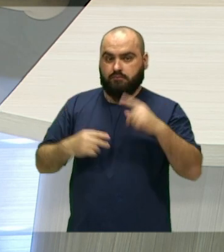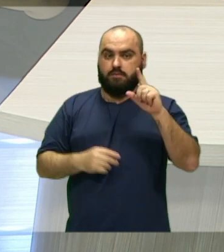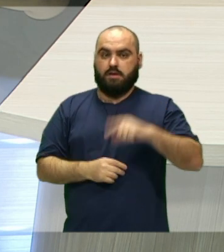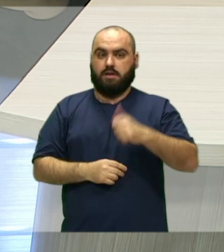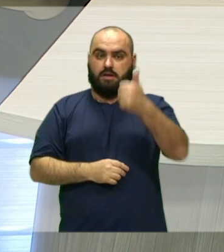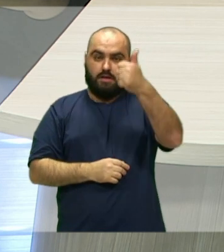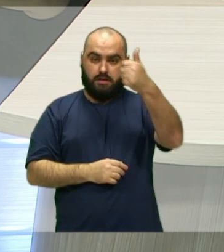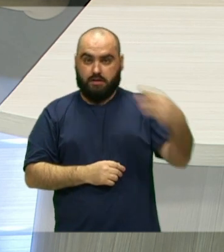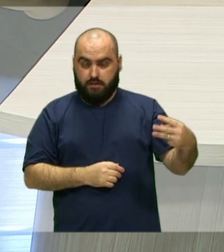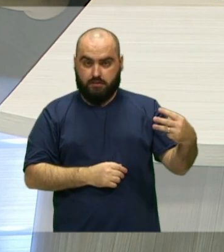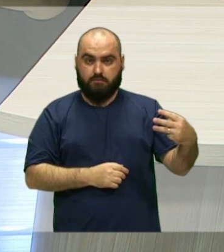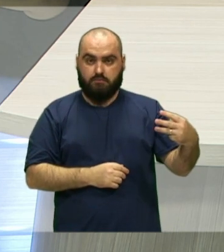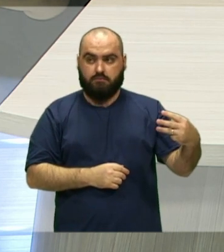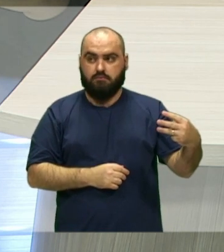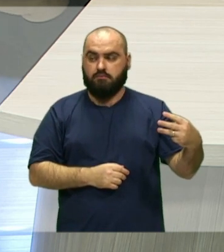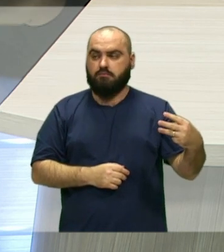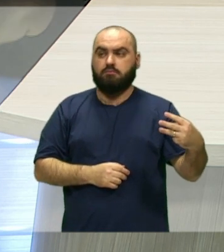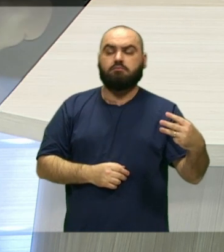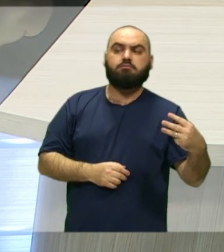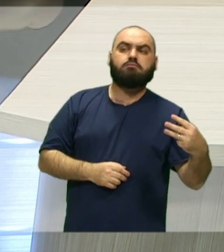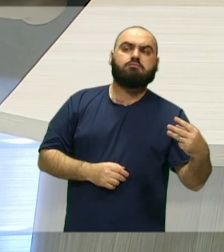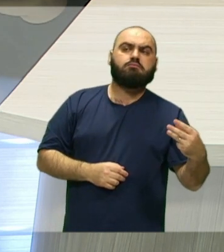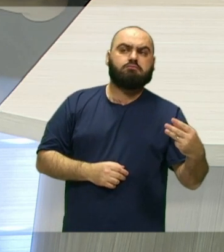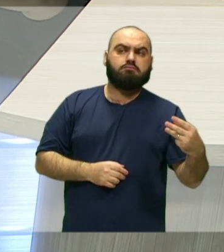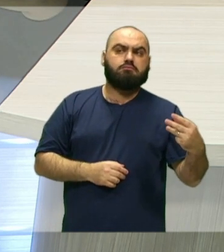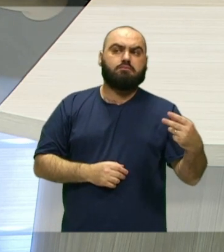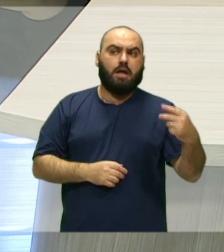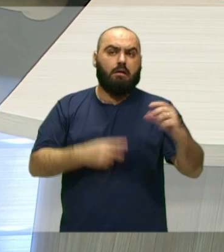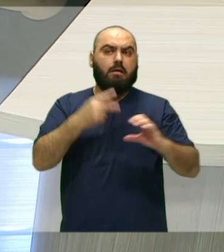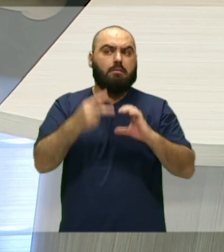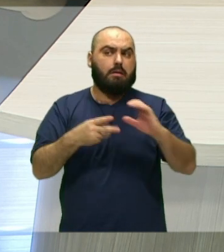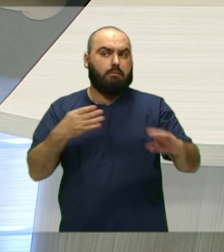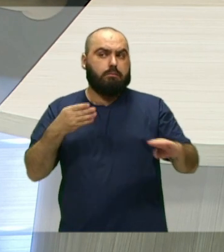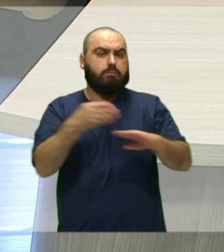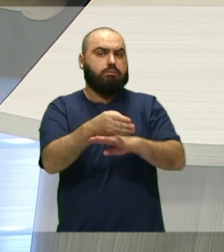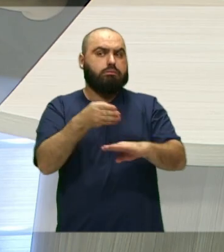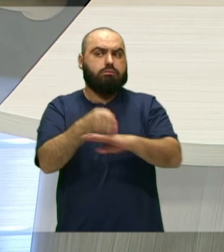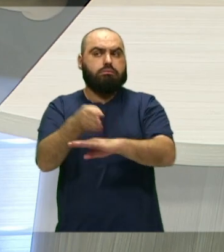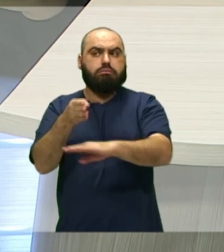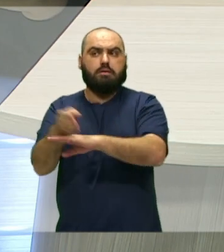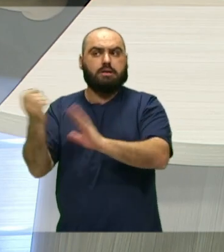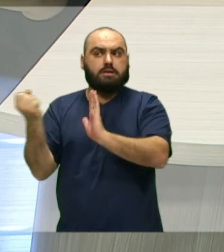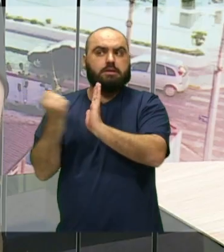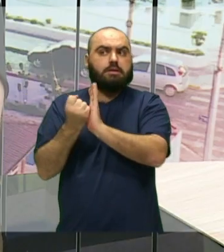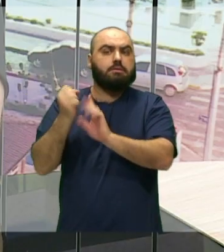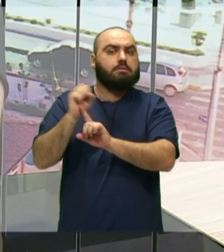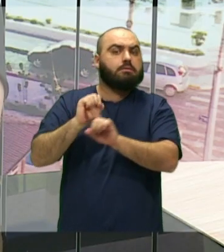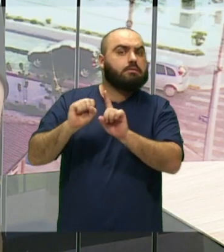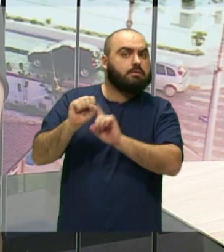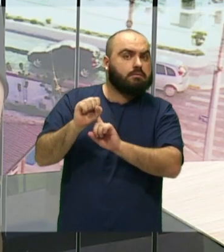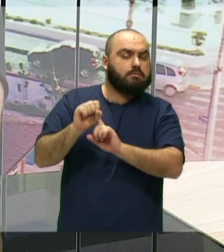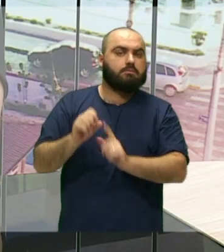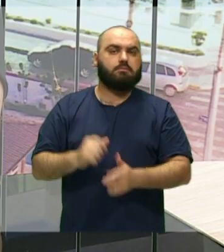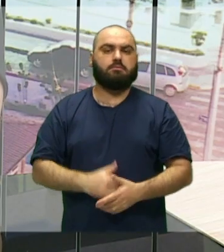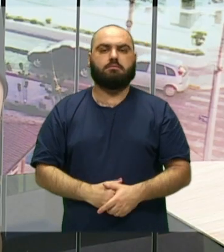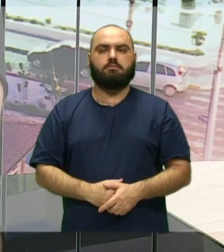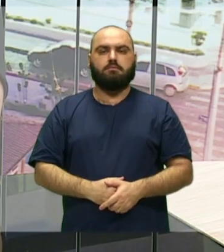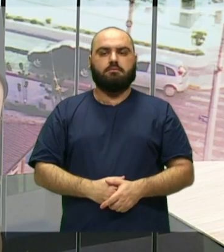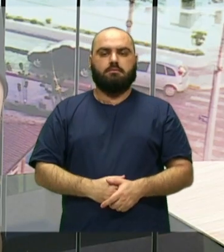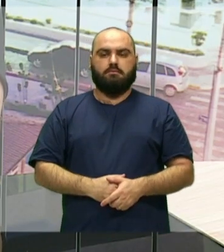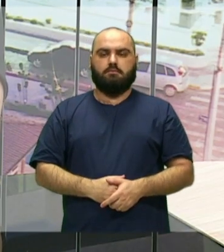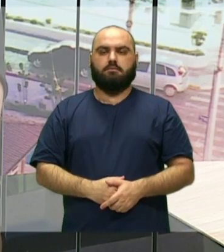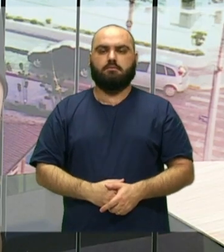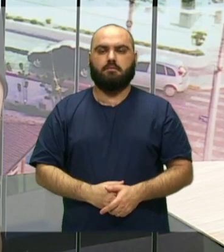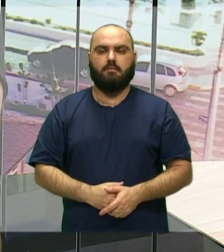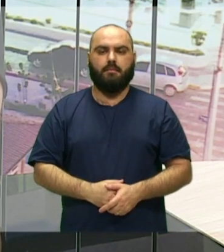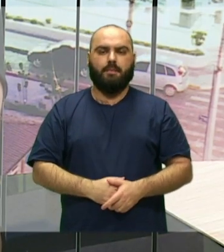de 17 houve um aumento como é que tá sendo a participação da câmara no programa culo social eh teve um aumento eu